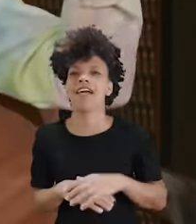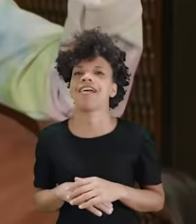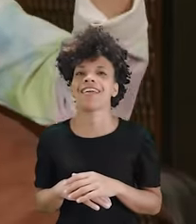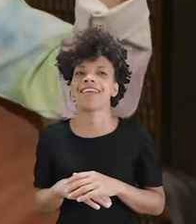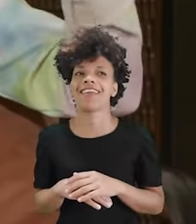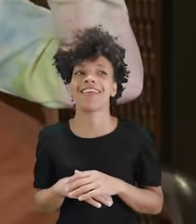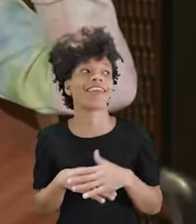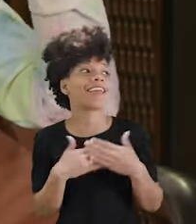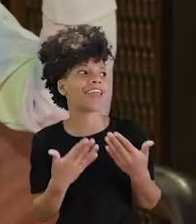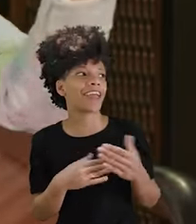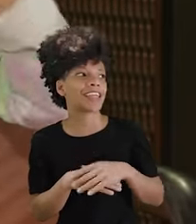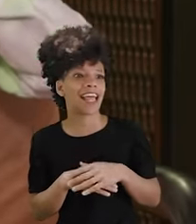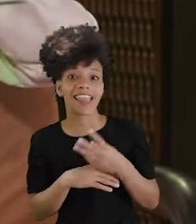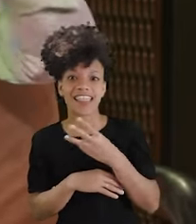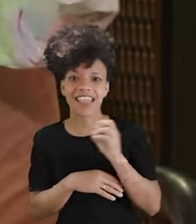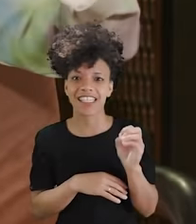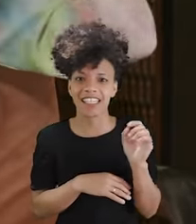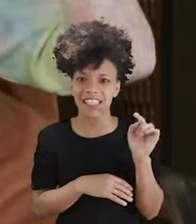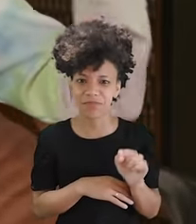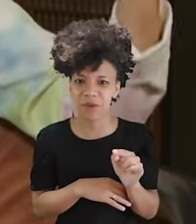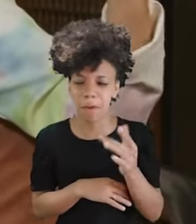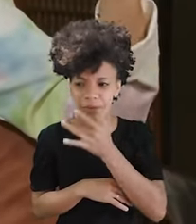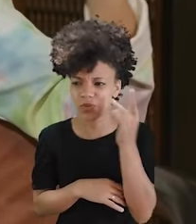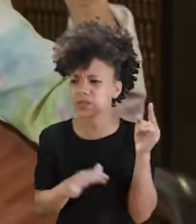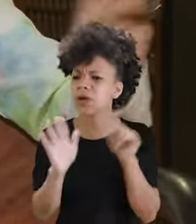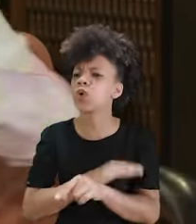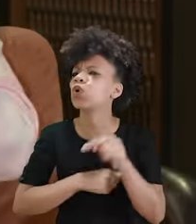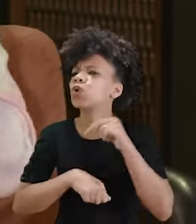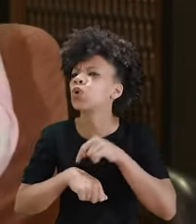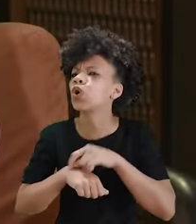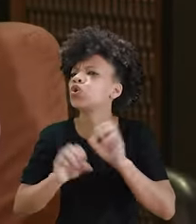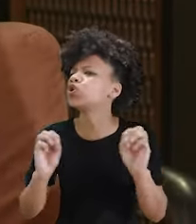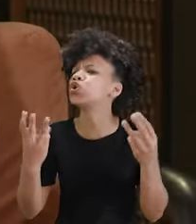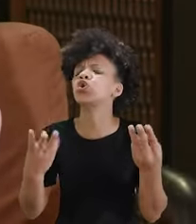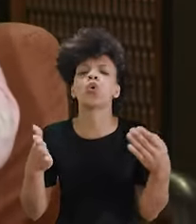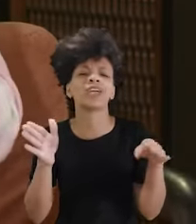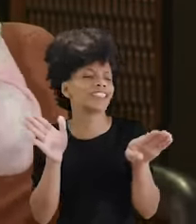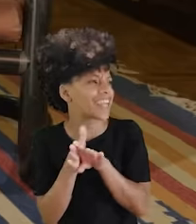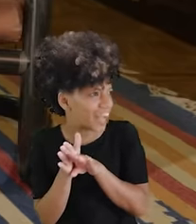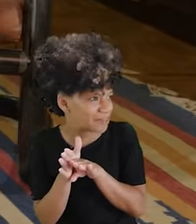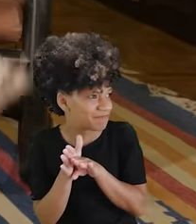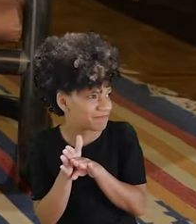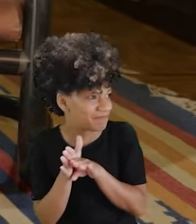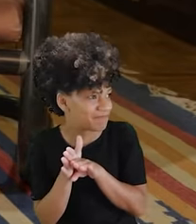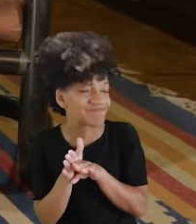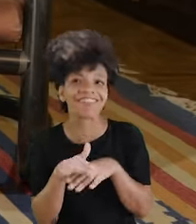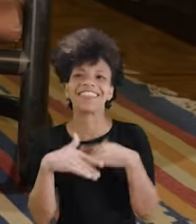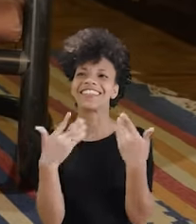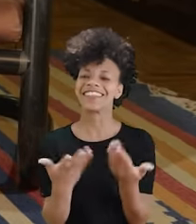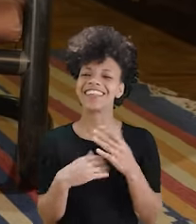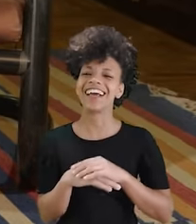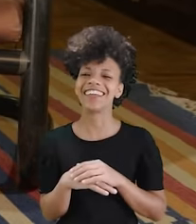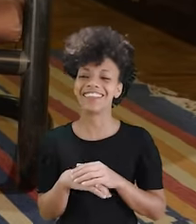e aí vi um 300 mil pessoas na recepção perguntar que horas que o Roberto Carlos eu chegar e